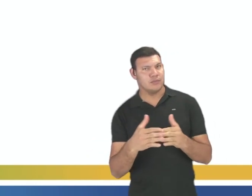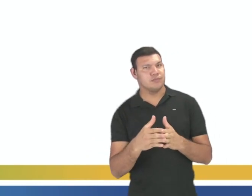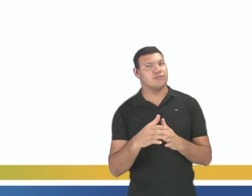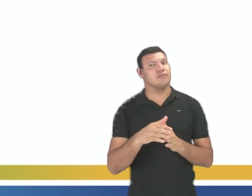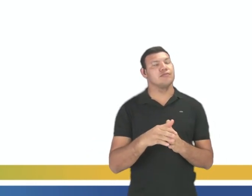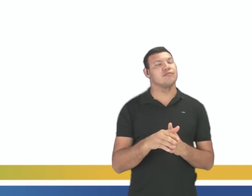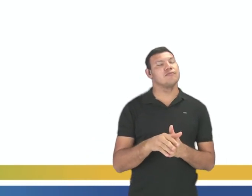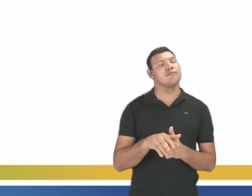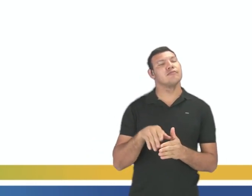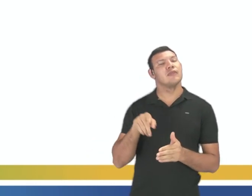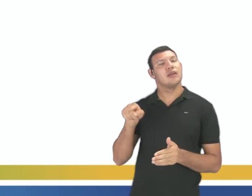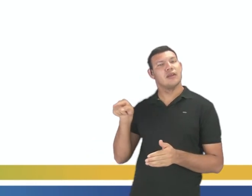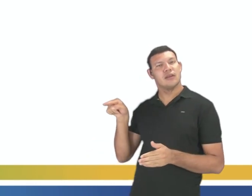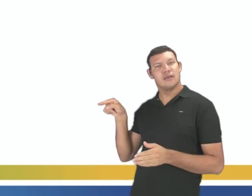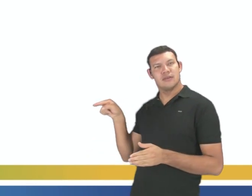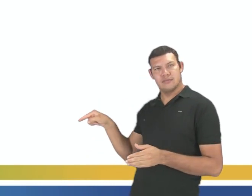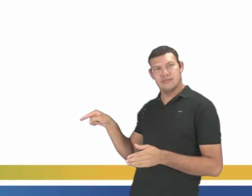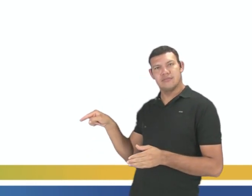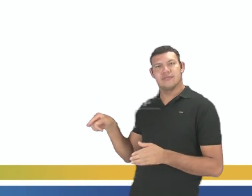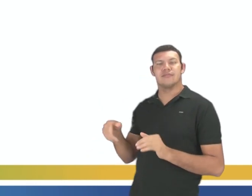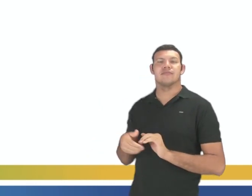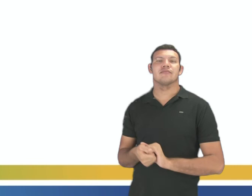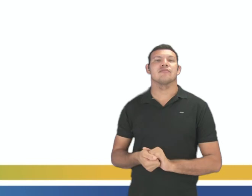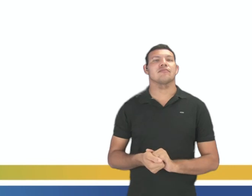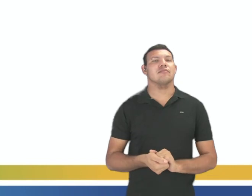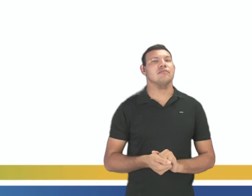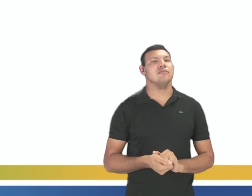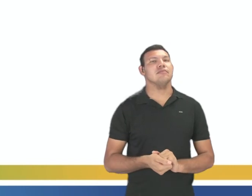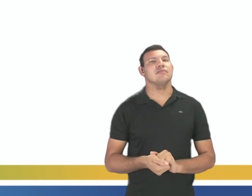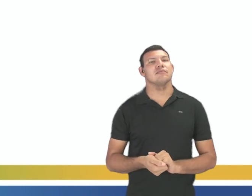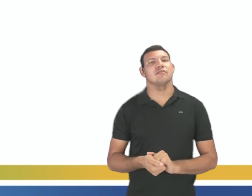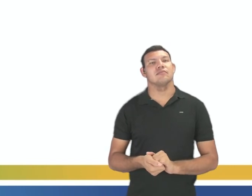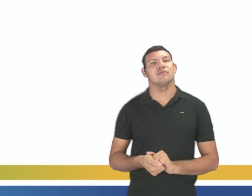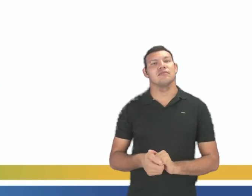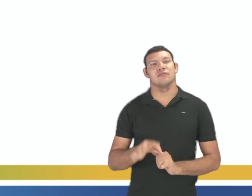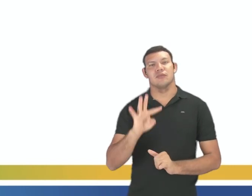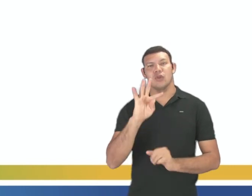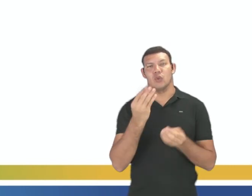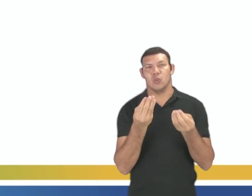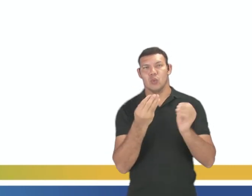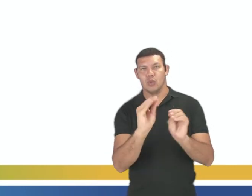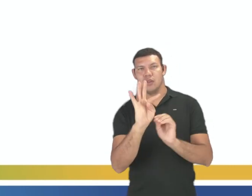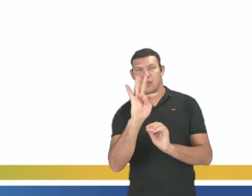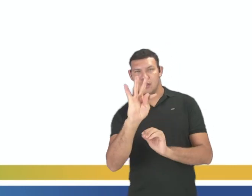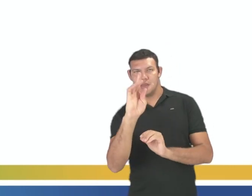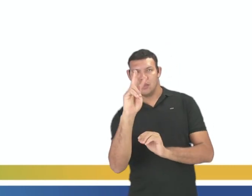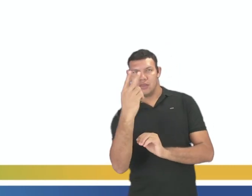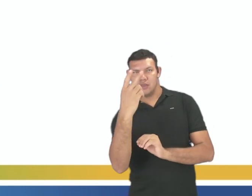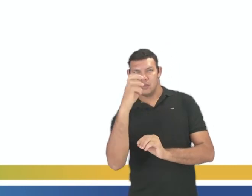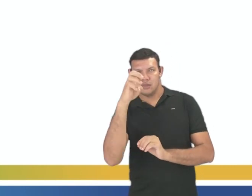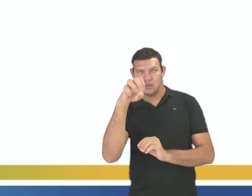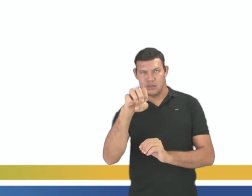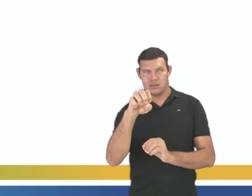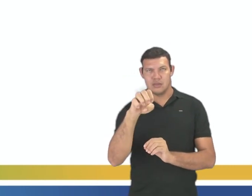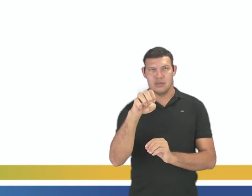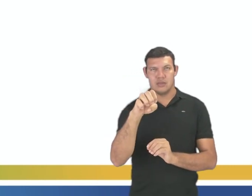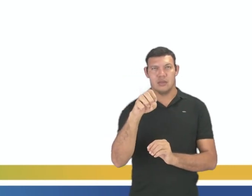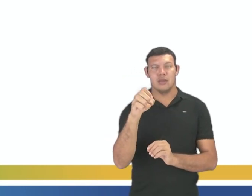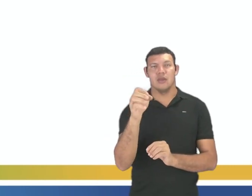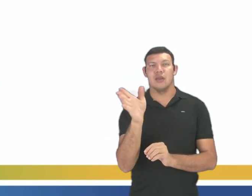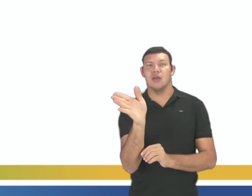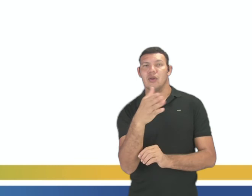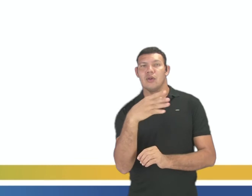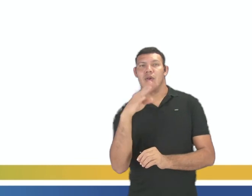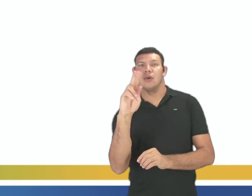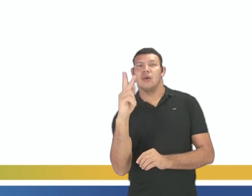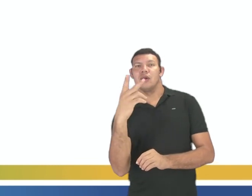them. Entregue-as, não é? Para ela, ou entregue-as a ela, tudo bem? Entregue as rosas,